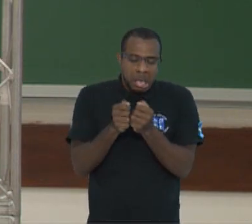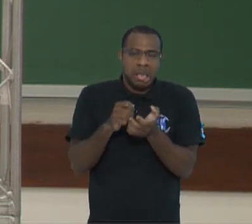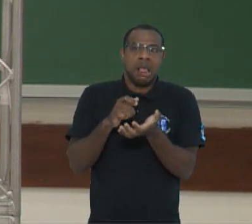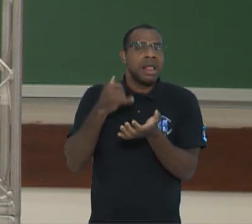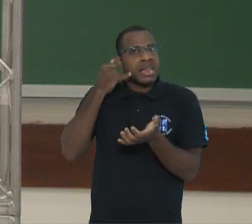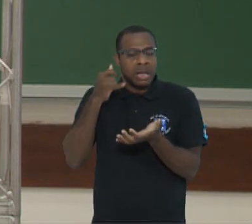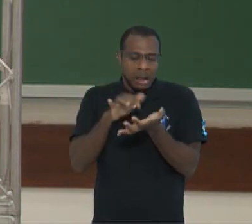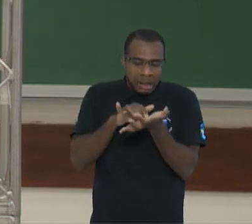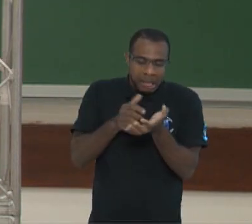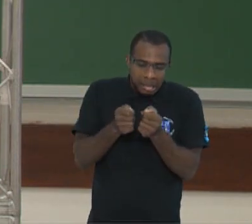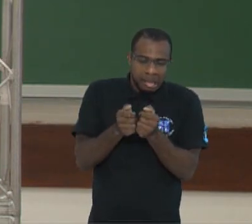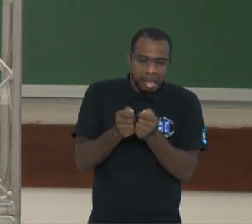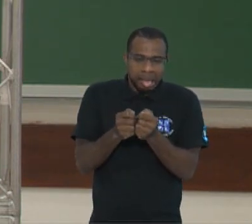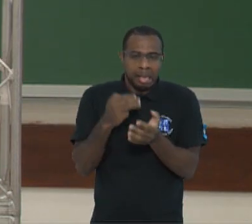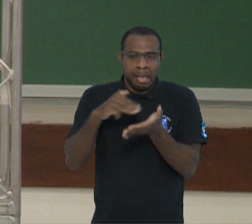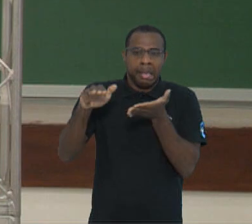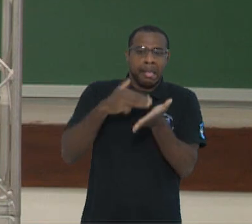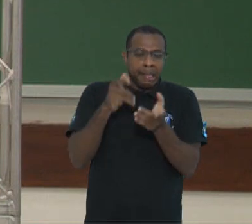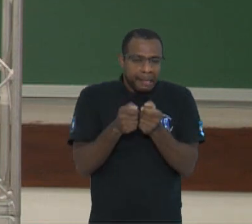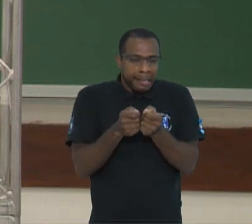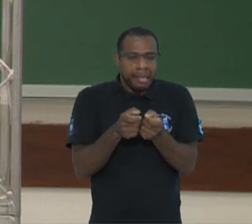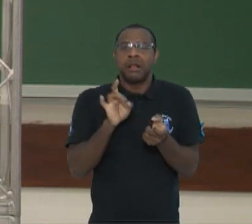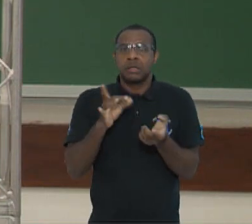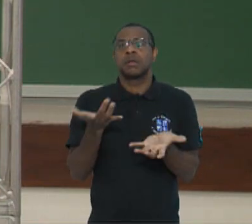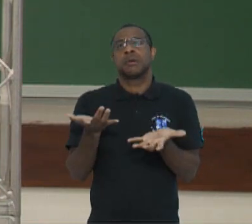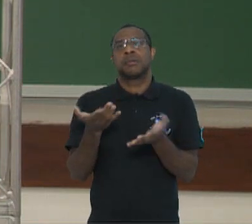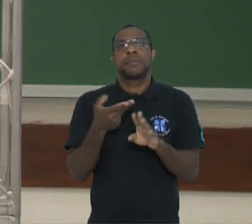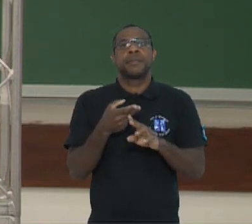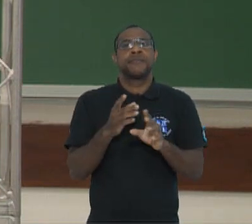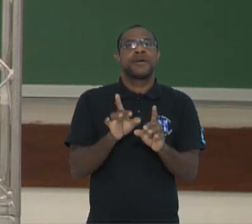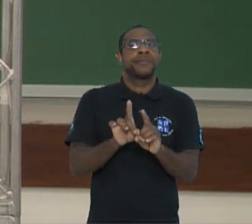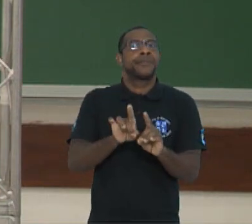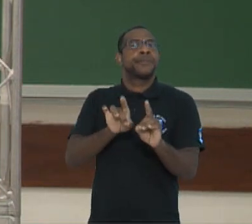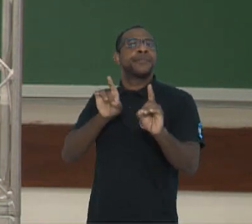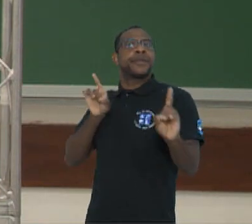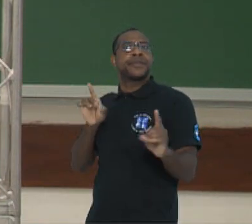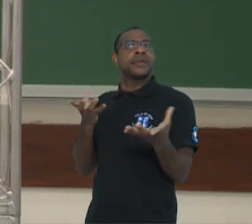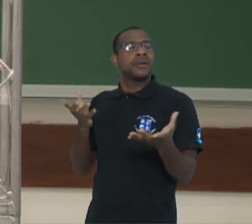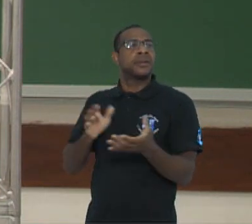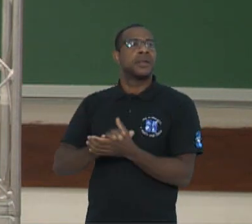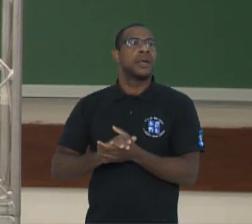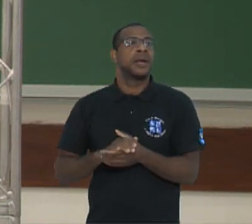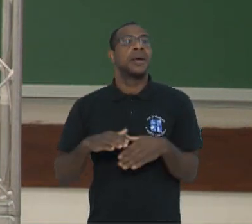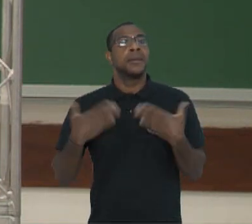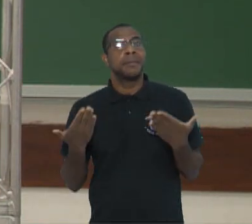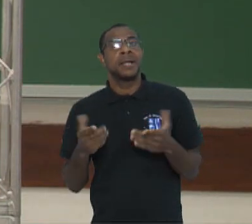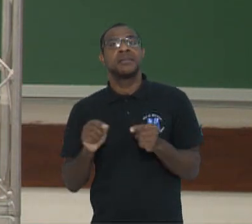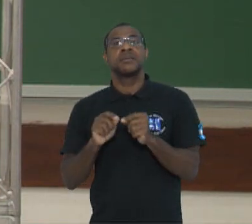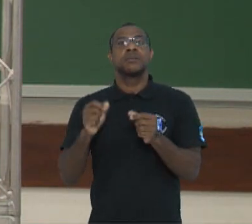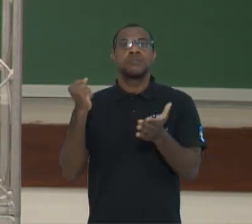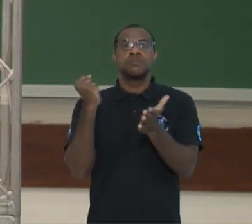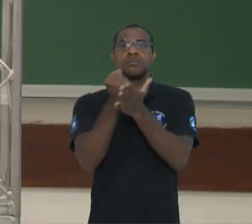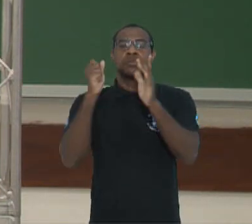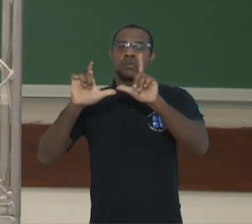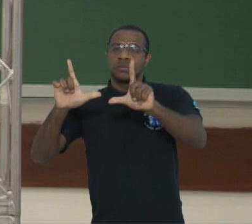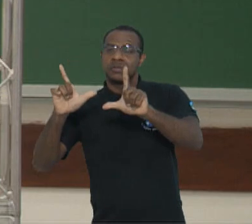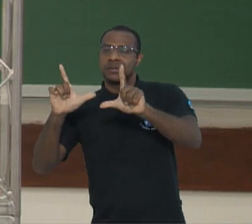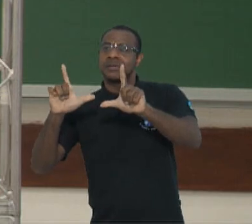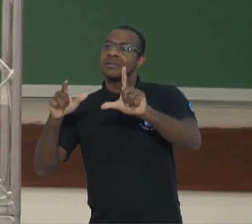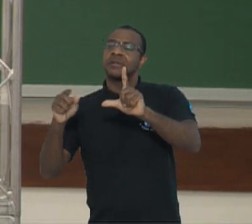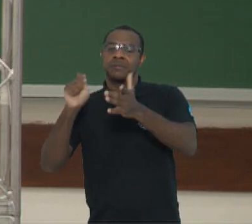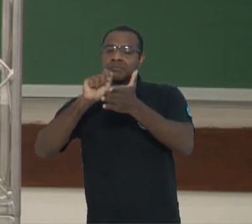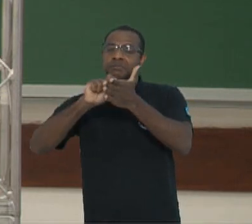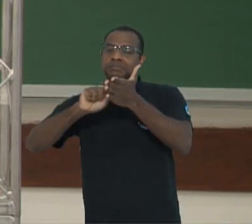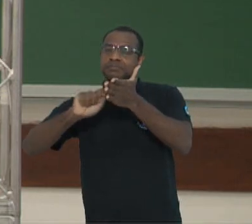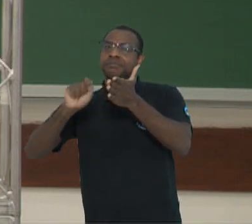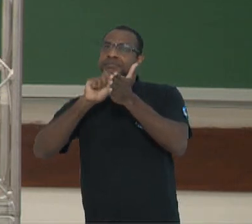da tecnologia que vai distanciar vocês, mas sim uma comic strip, um postcard que vocês podem remeter ali o que